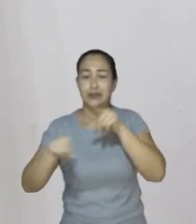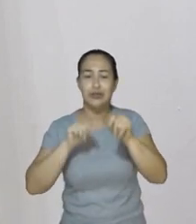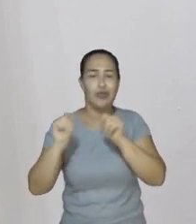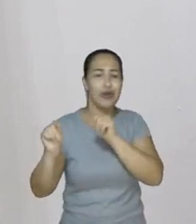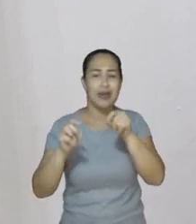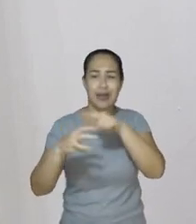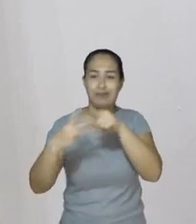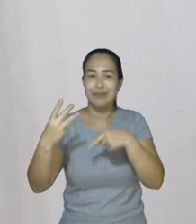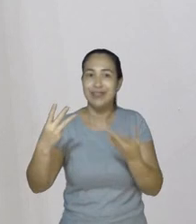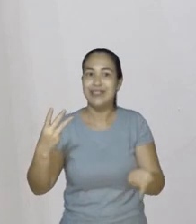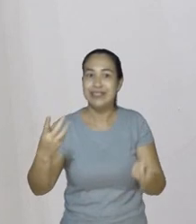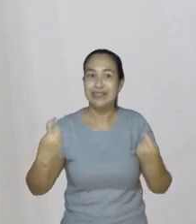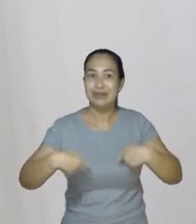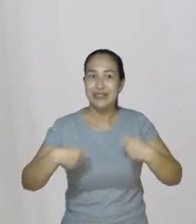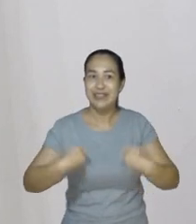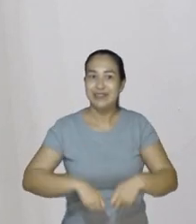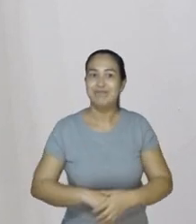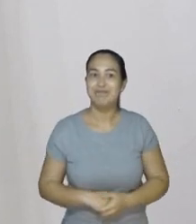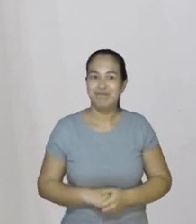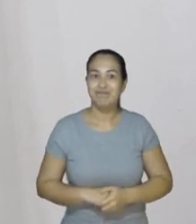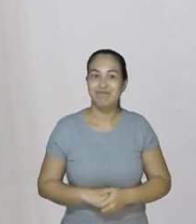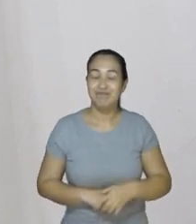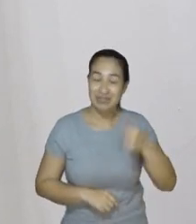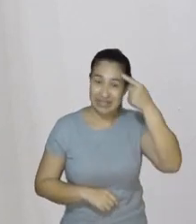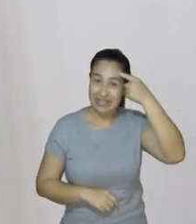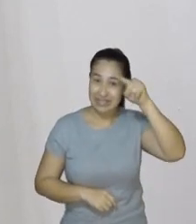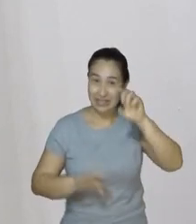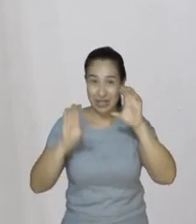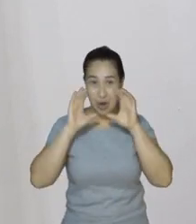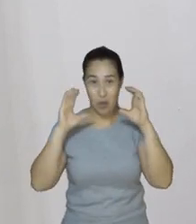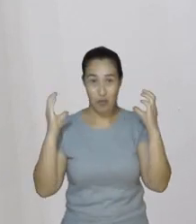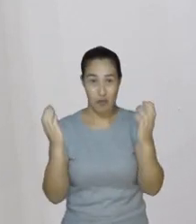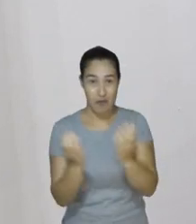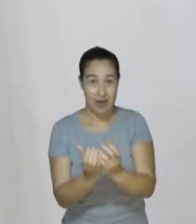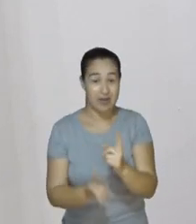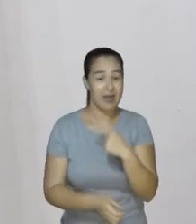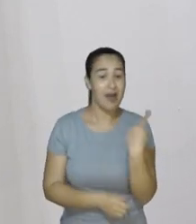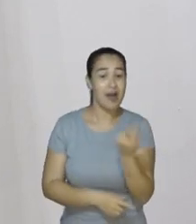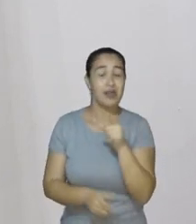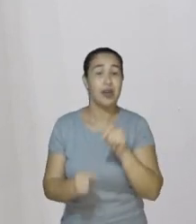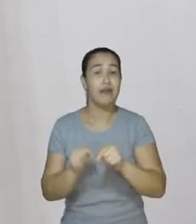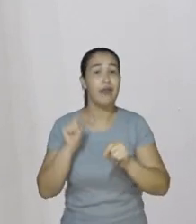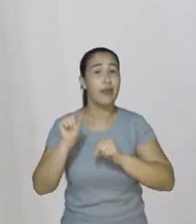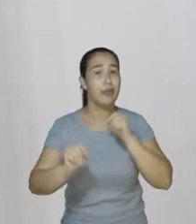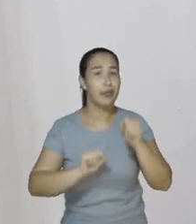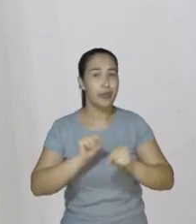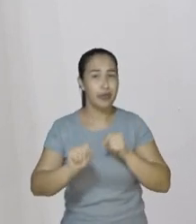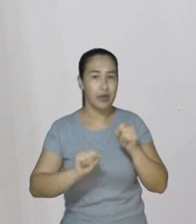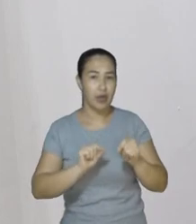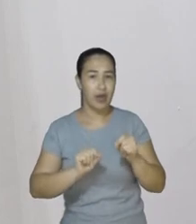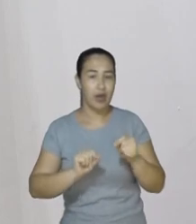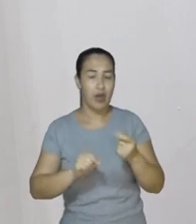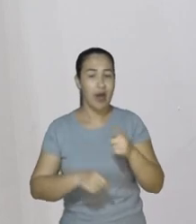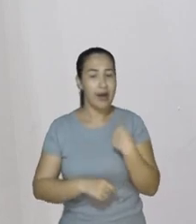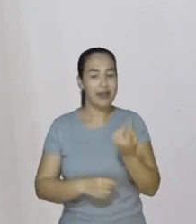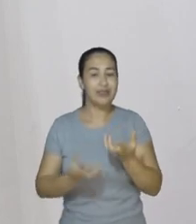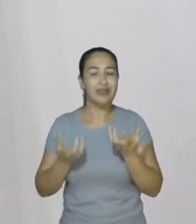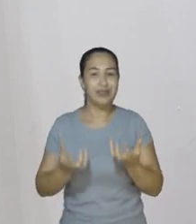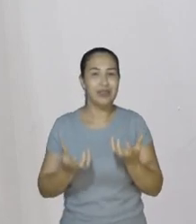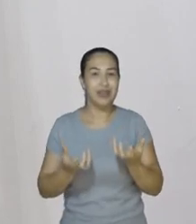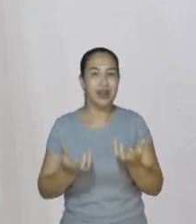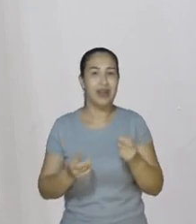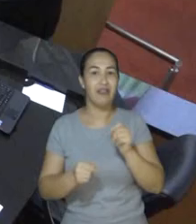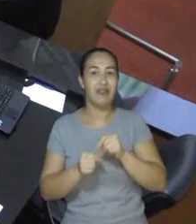porque no dia da conferência, a gente fez uma coisa que a gente queria que fosse feita nas nossas eleições, não pode, é